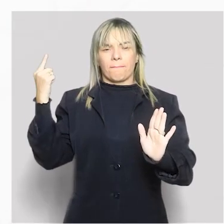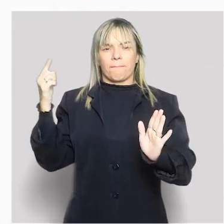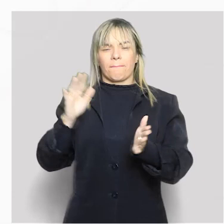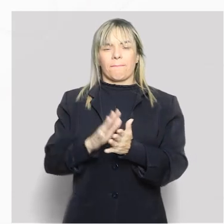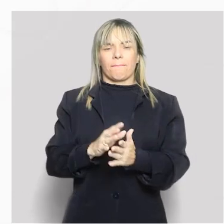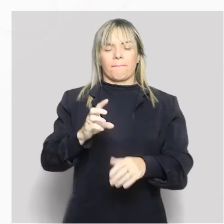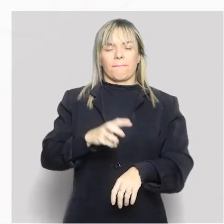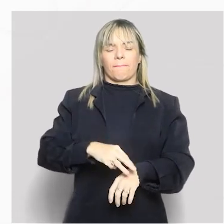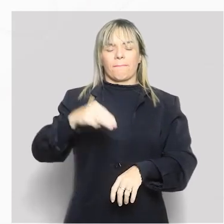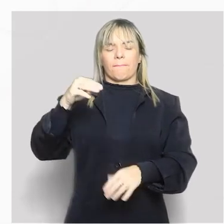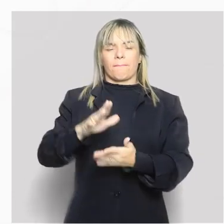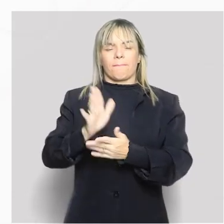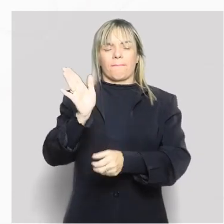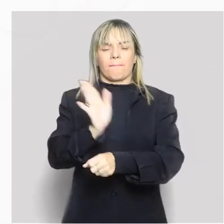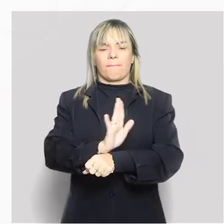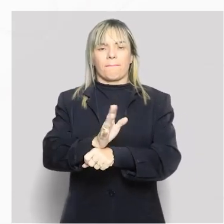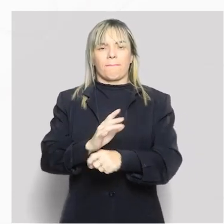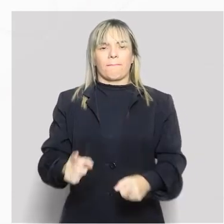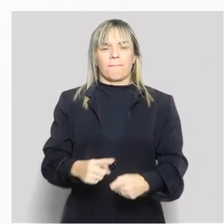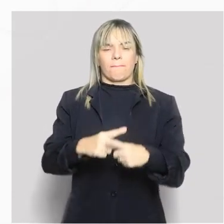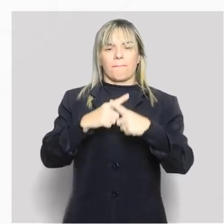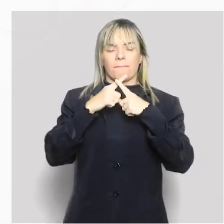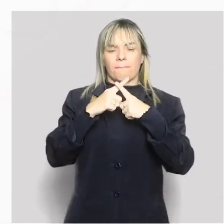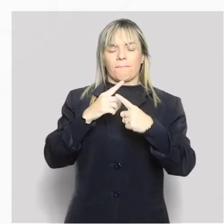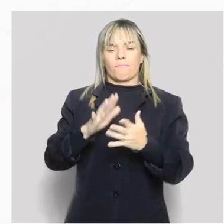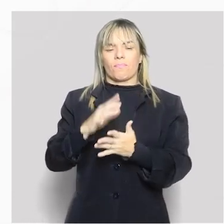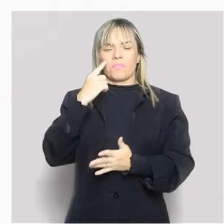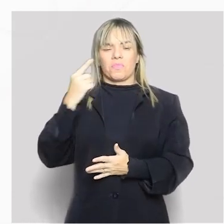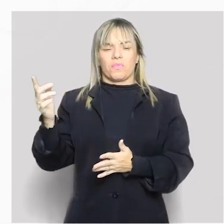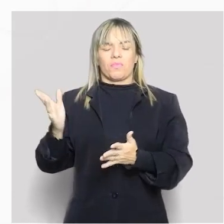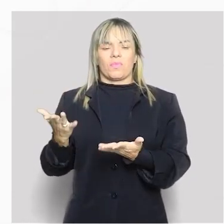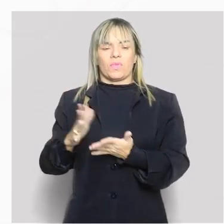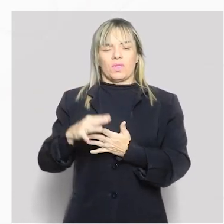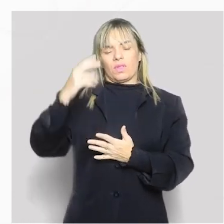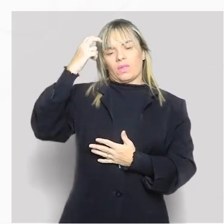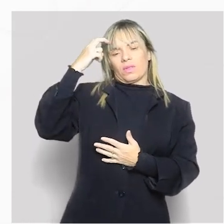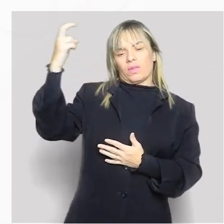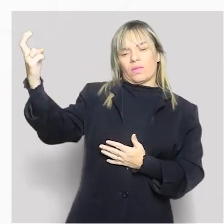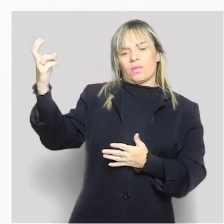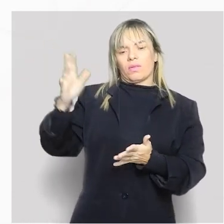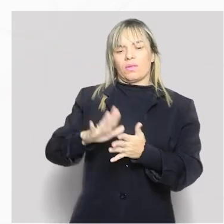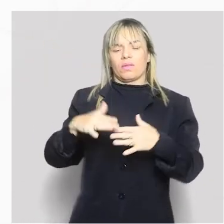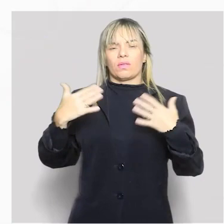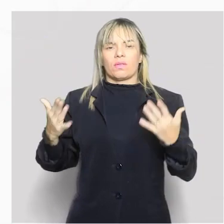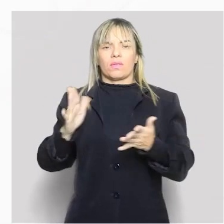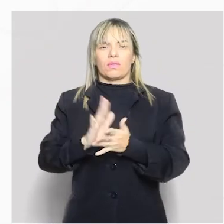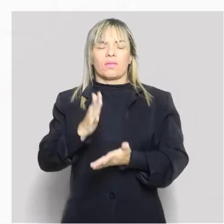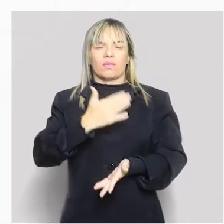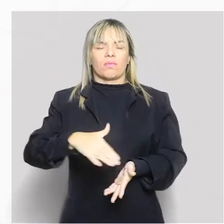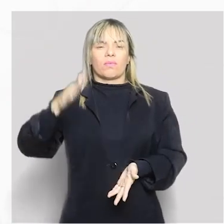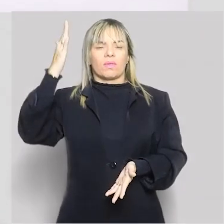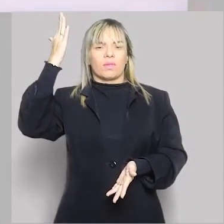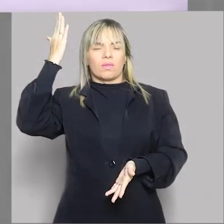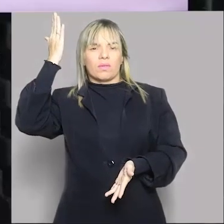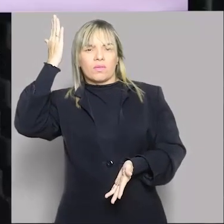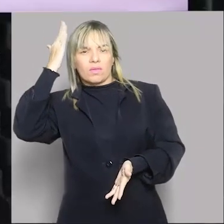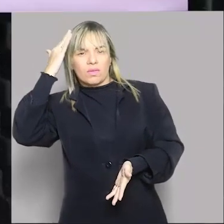Charles Chaplin, do cinema mudo, que é um gênio, né? Quando você fala de você entender a história